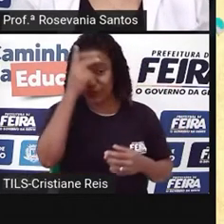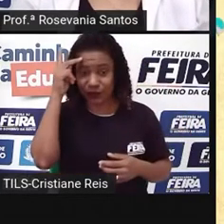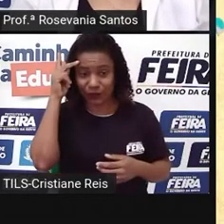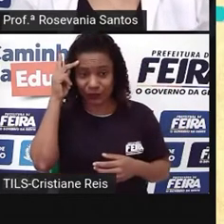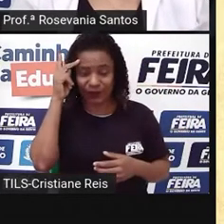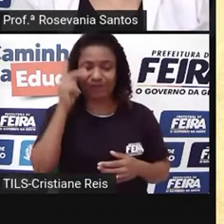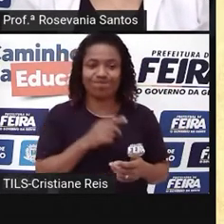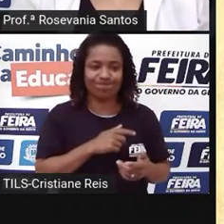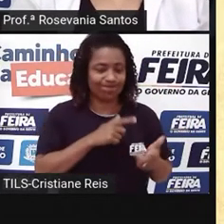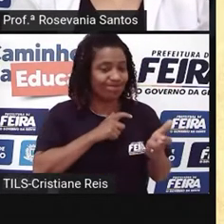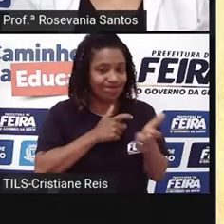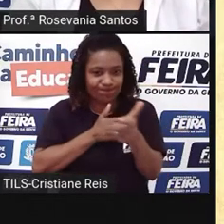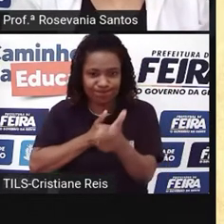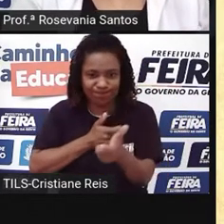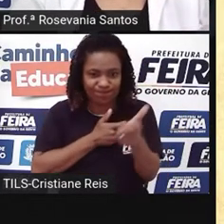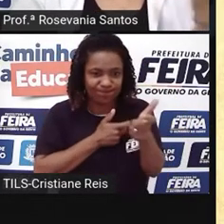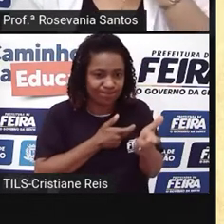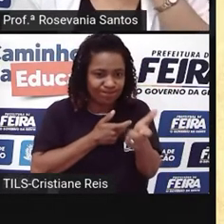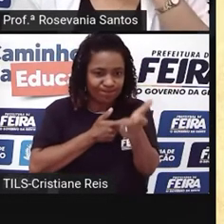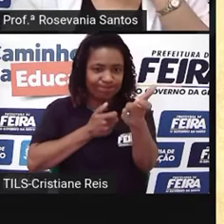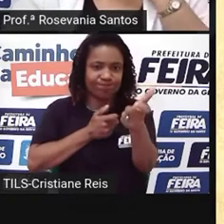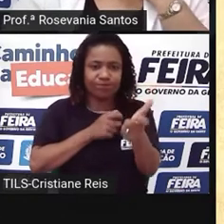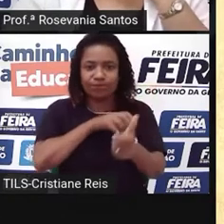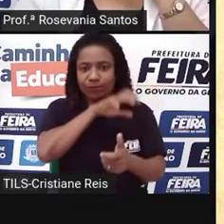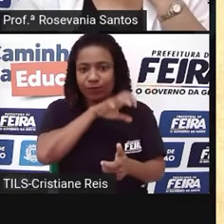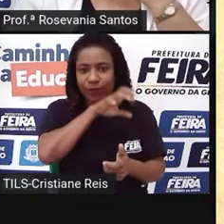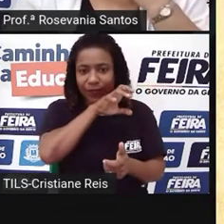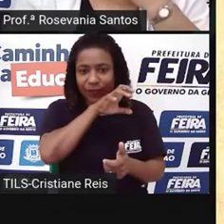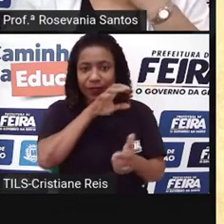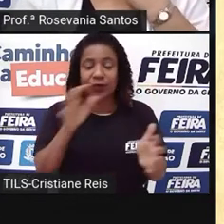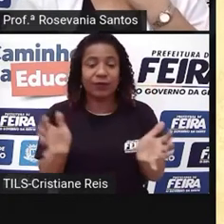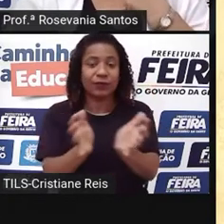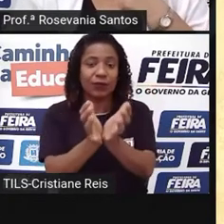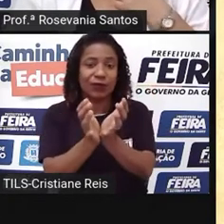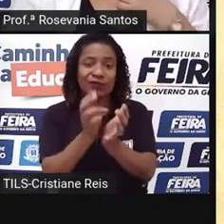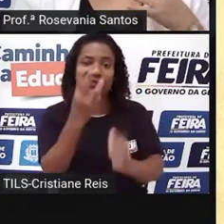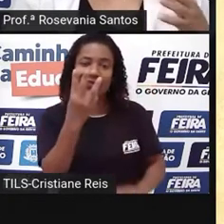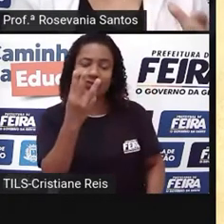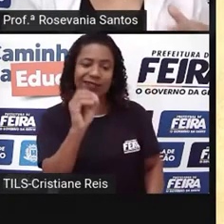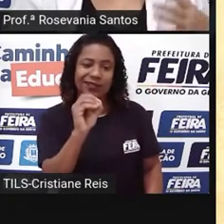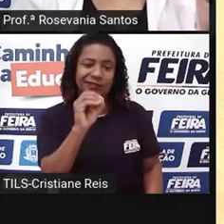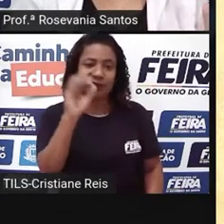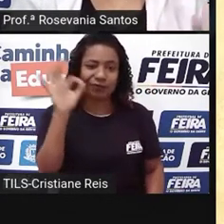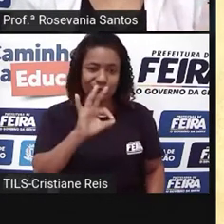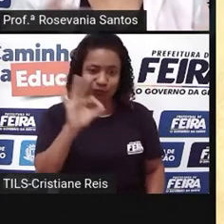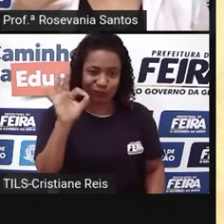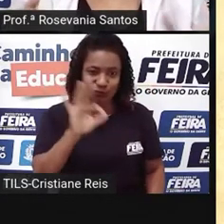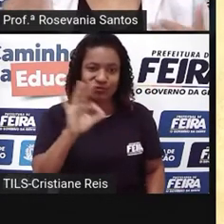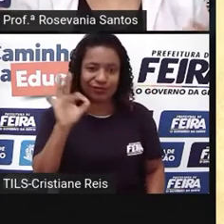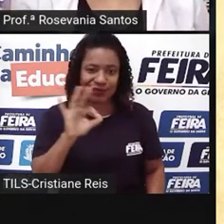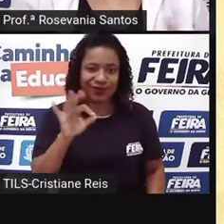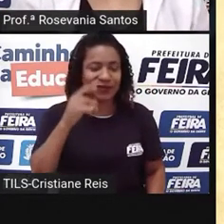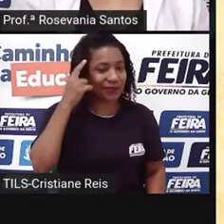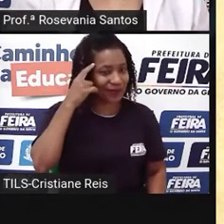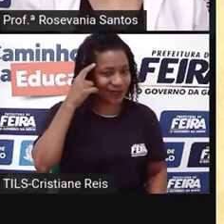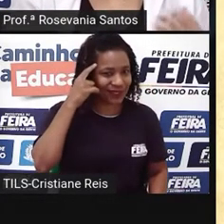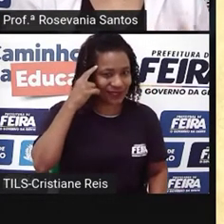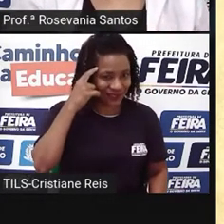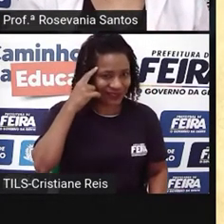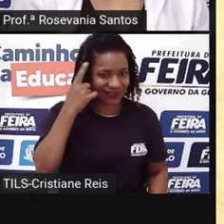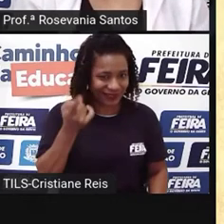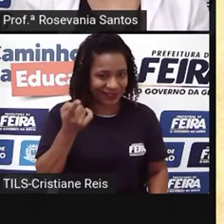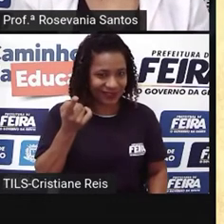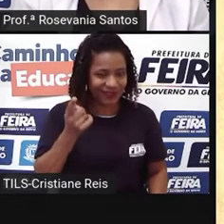aí, né? Então os brancos, né, que são 30%, porque às vezes a gente, quando fala da África, pensa que só tem negro, mas